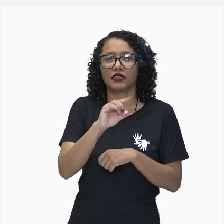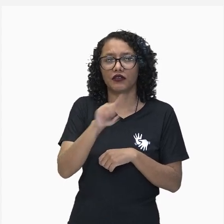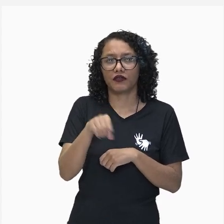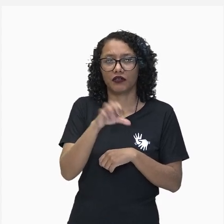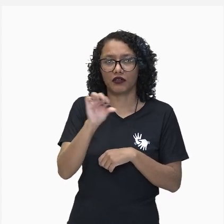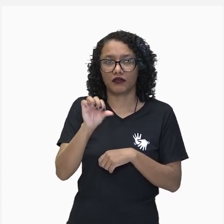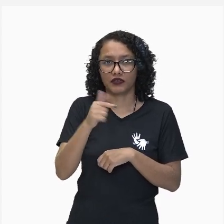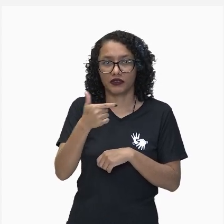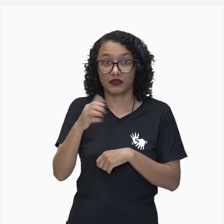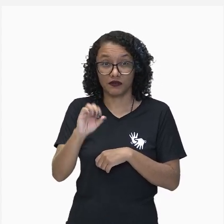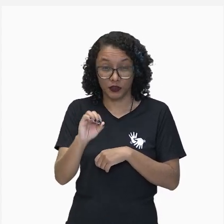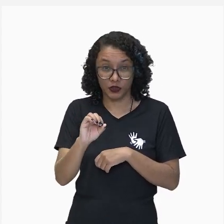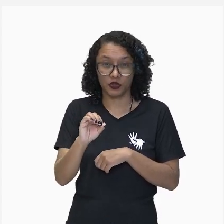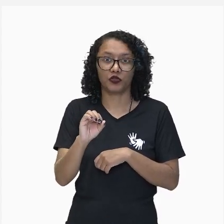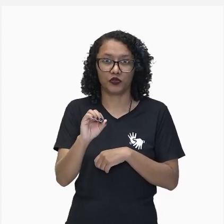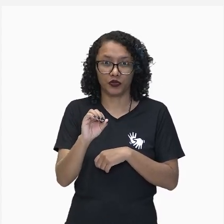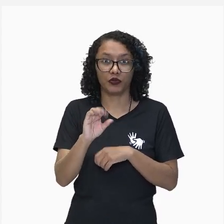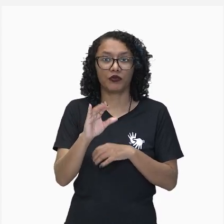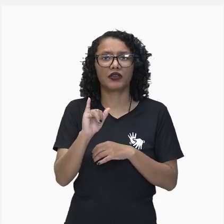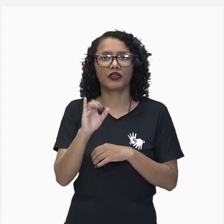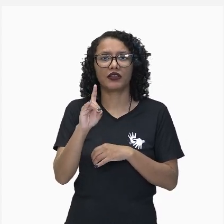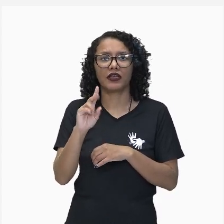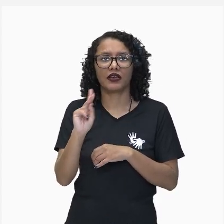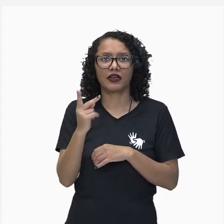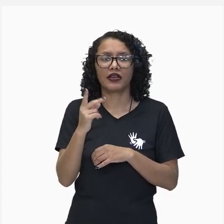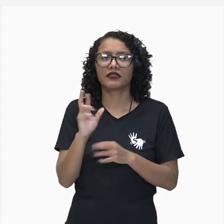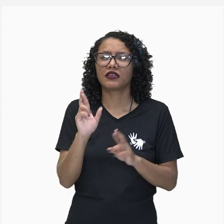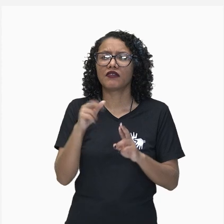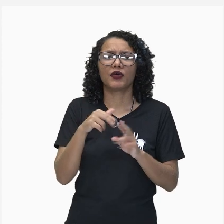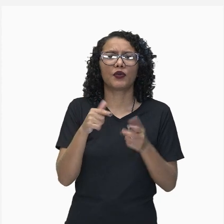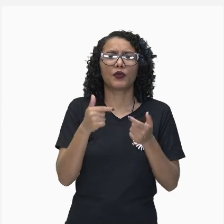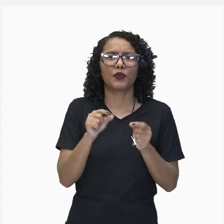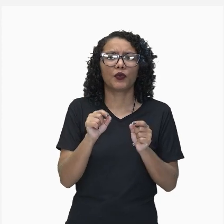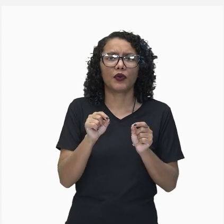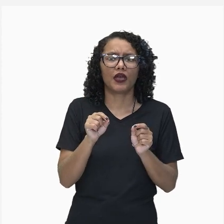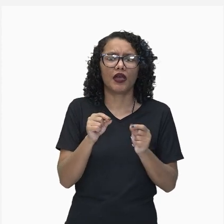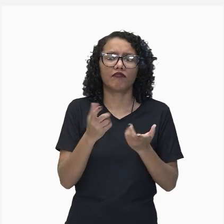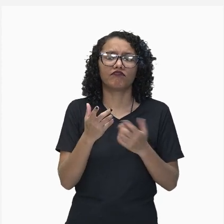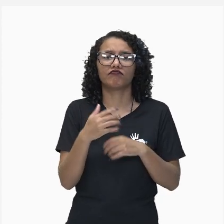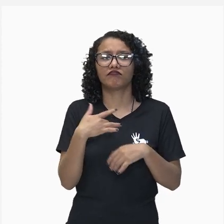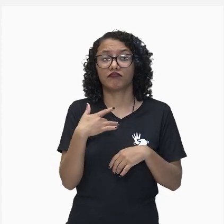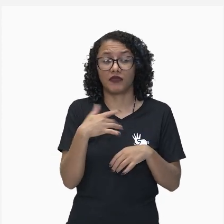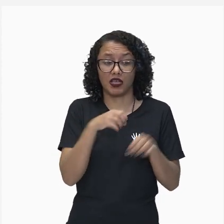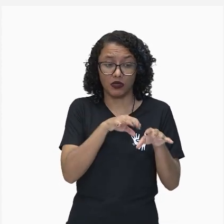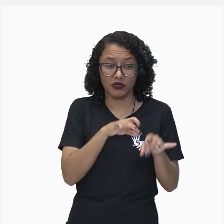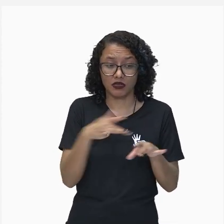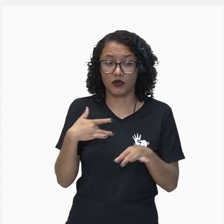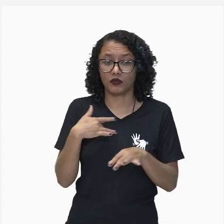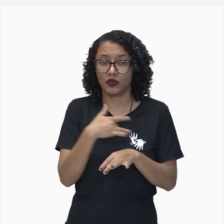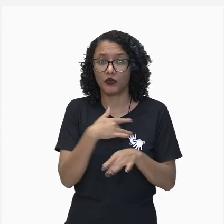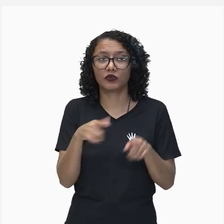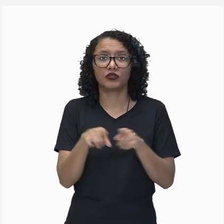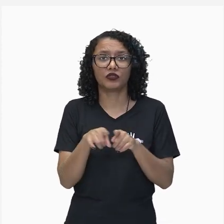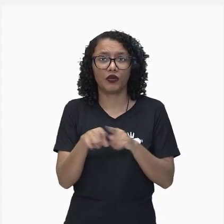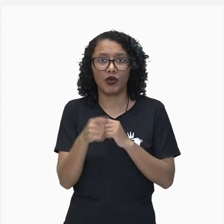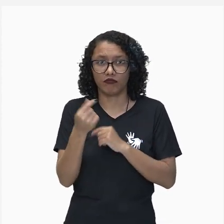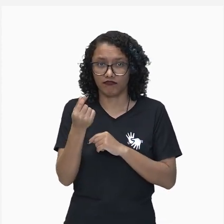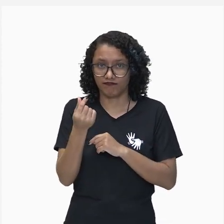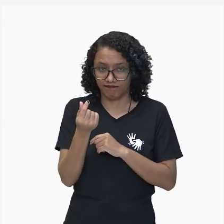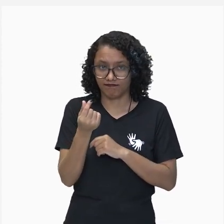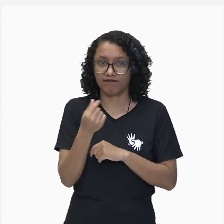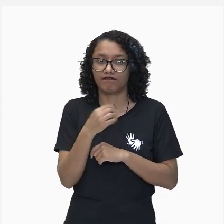0,920. O IDH, não esqueça, está vinculado ao que? A educação, a saúde e a renda,